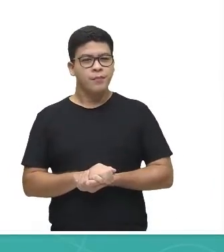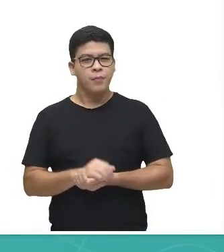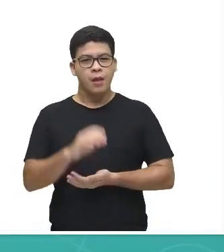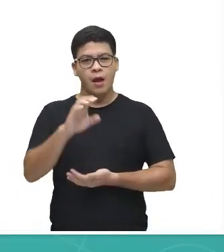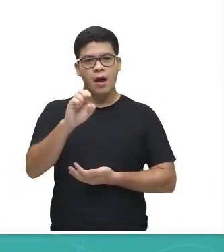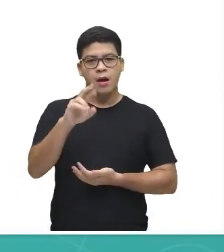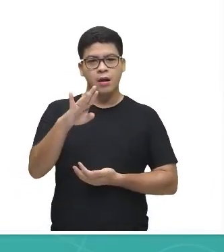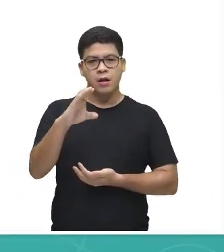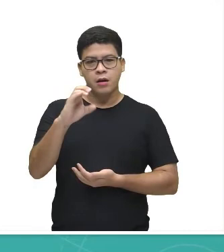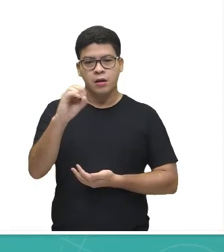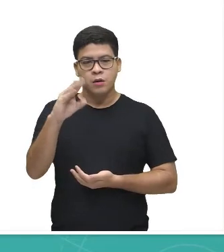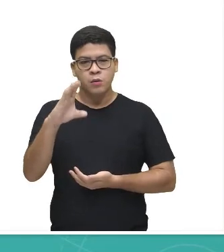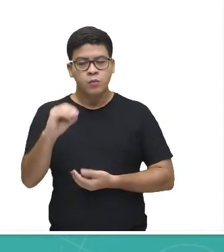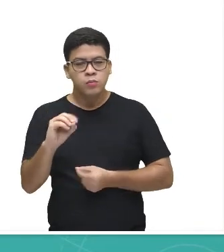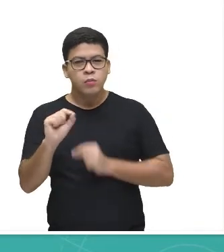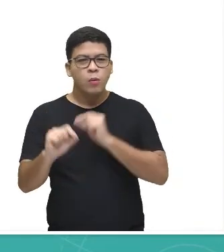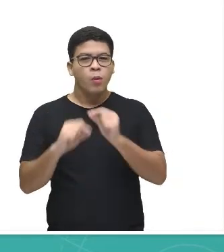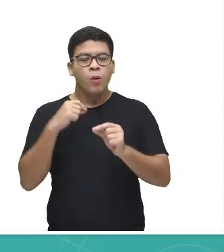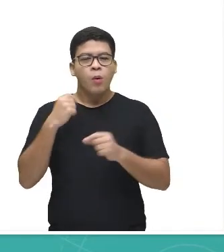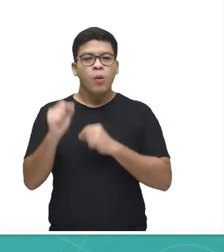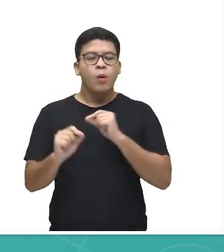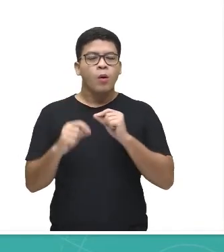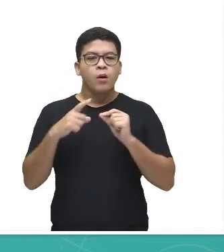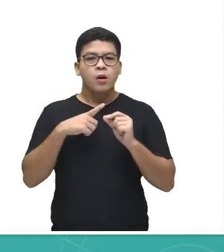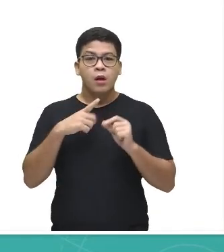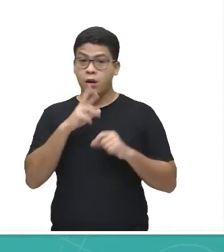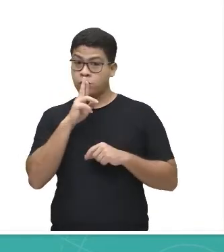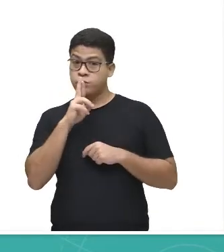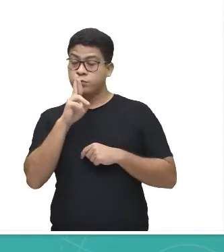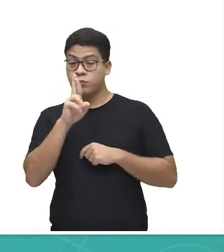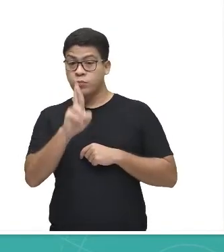Érico Oliveira, eu acho, né? Érico Oliveira, eu acho.